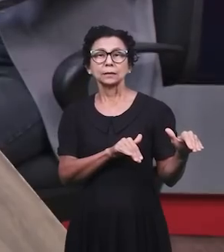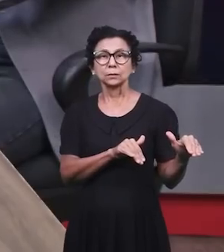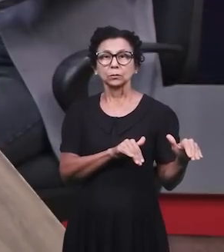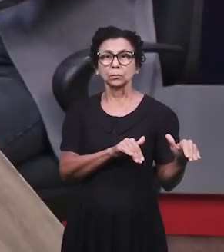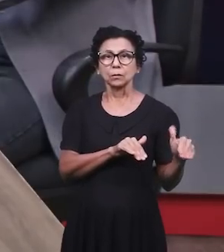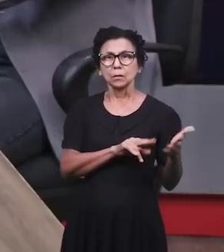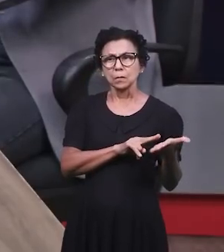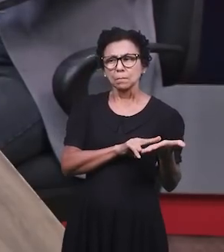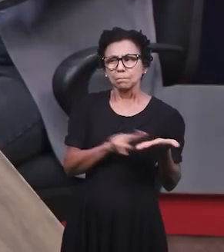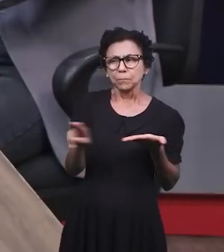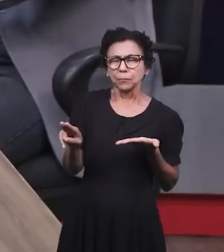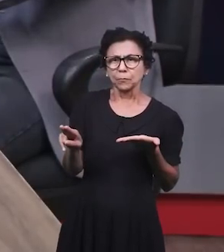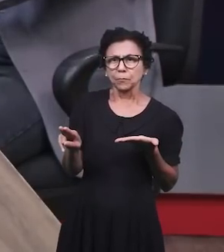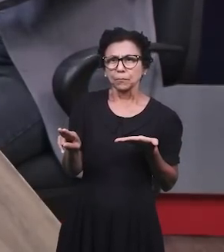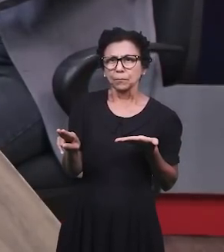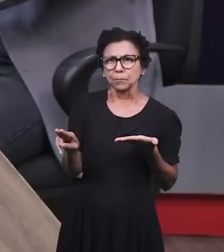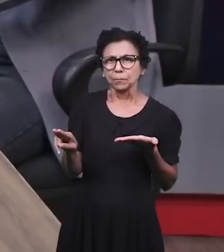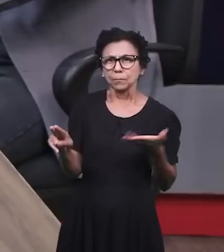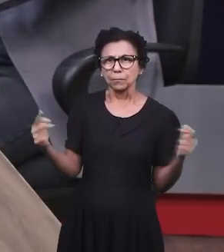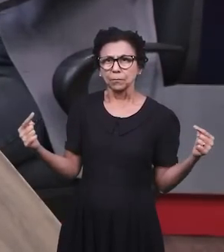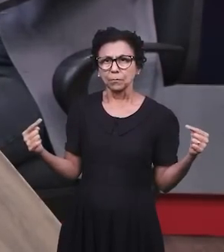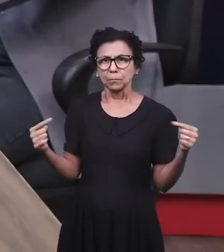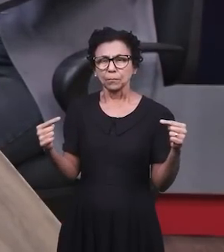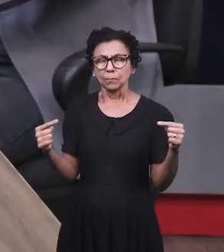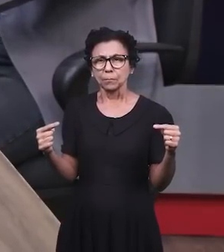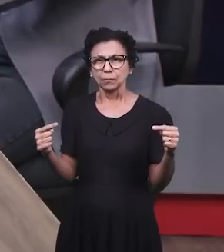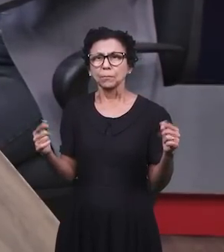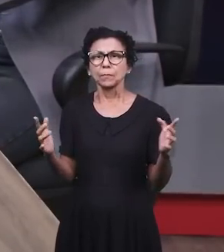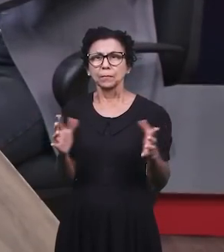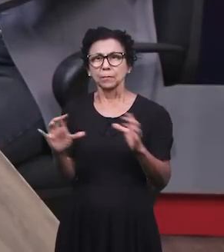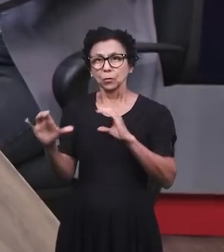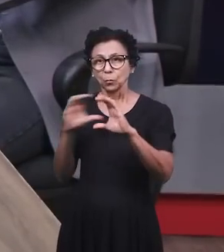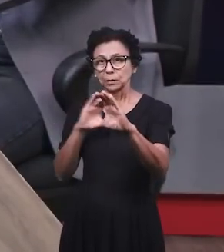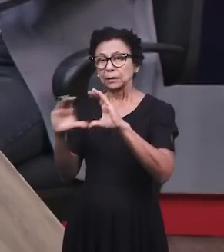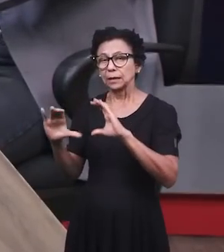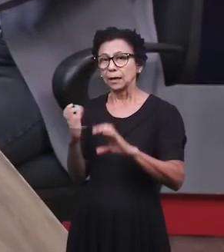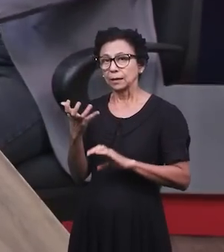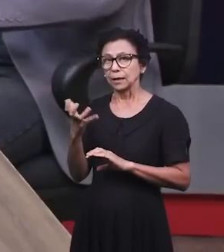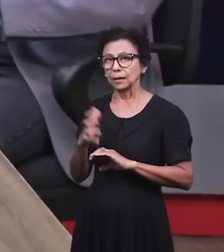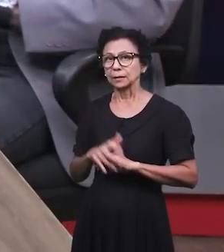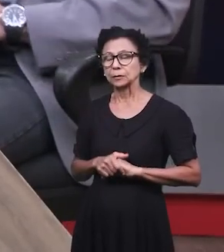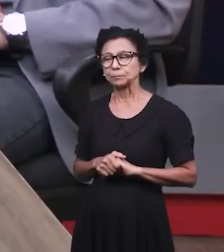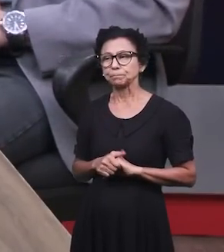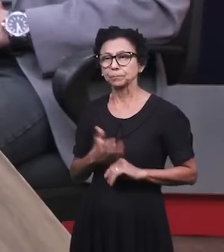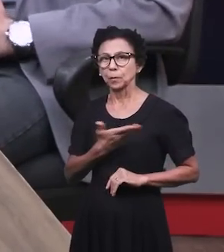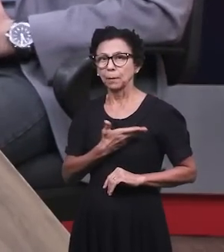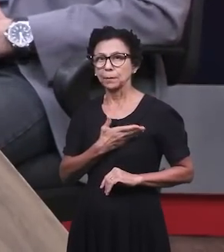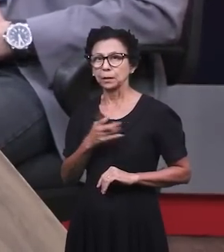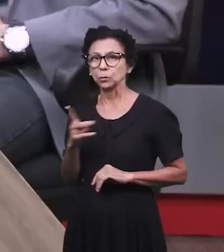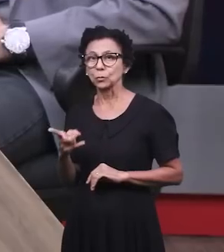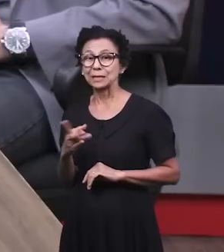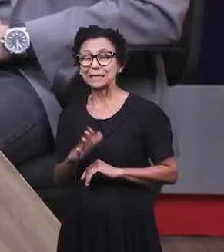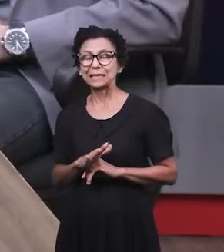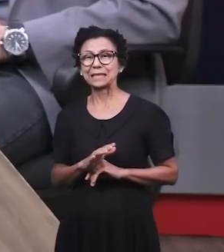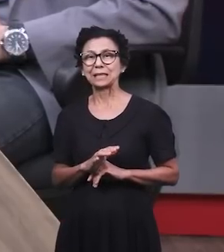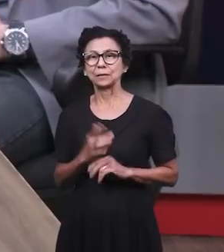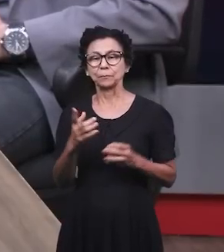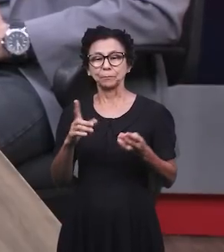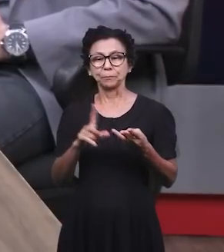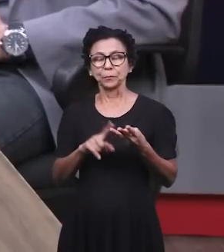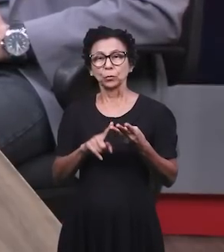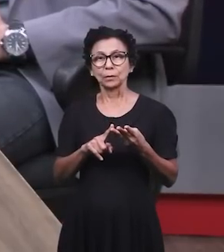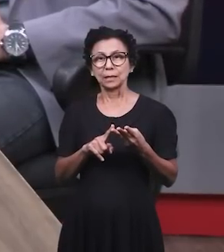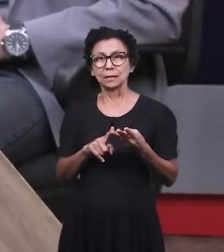outro aliado, né? Dois exércitos aliados que querem se comunicar. Se o exército inimigo souber o que eles estão